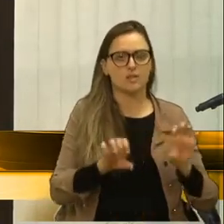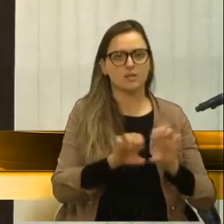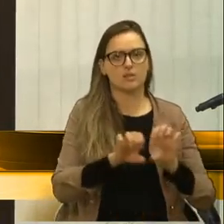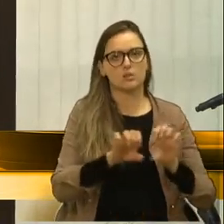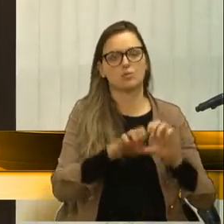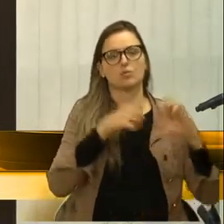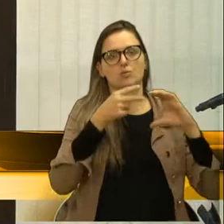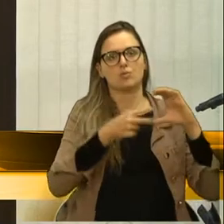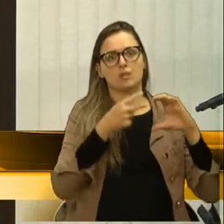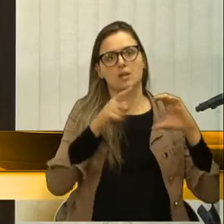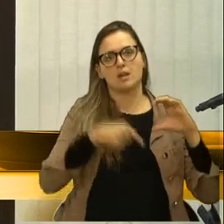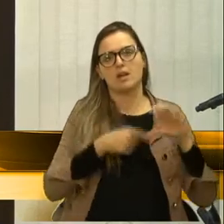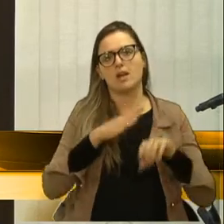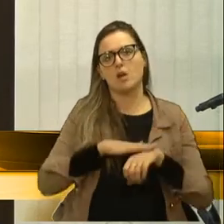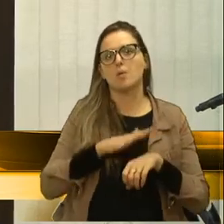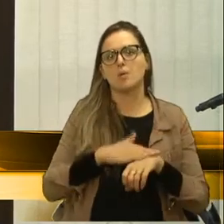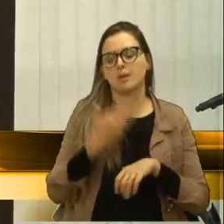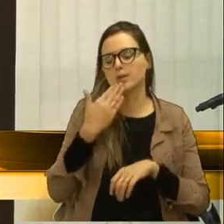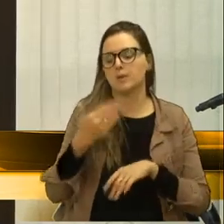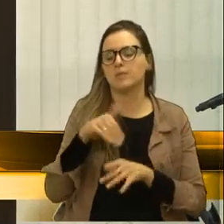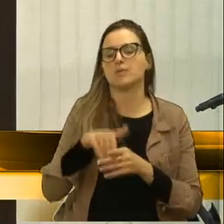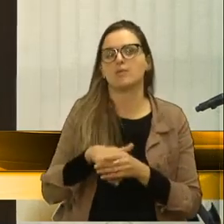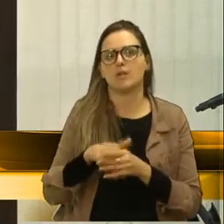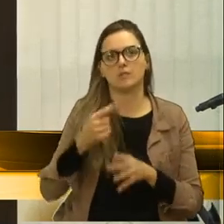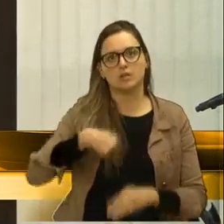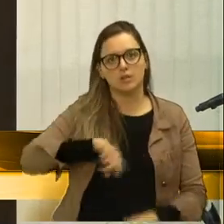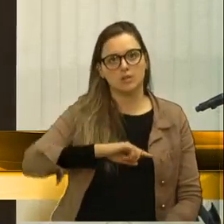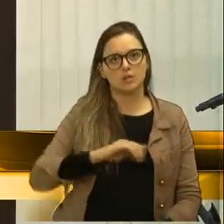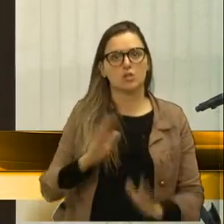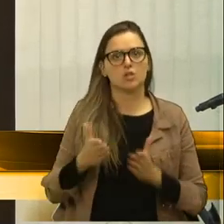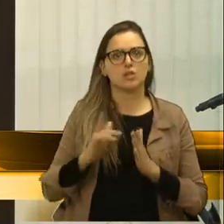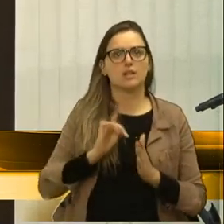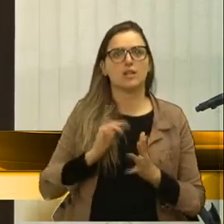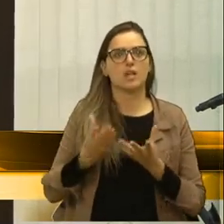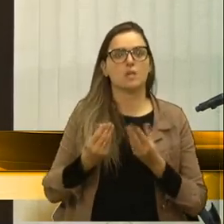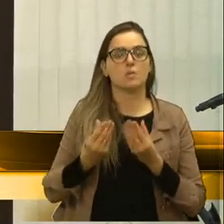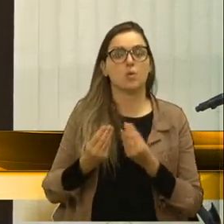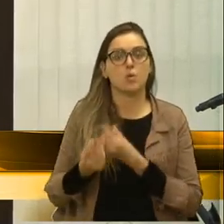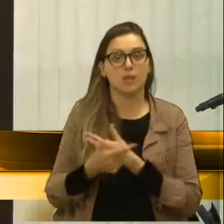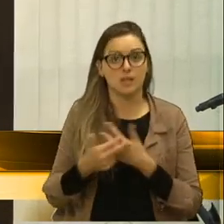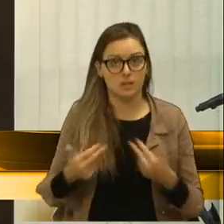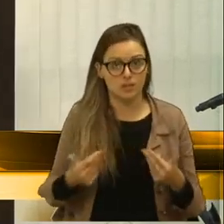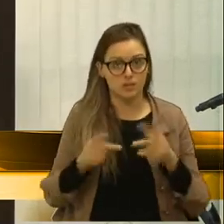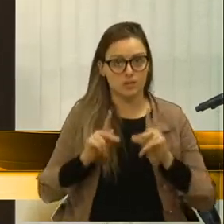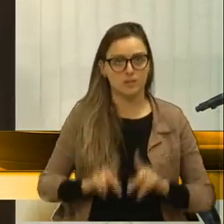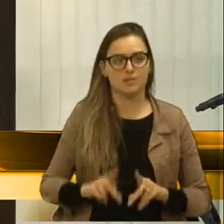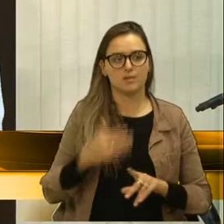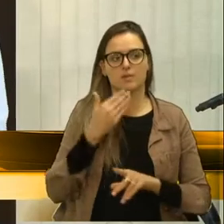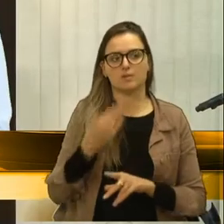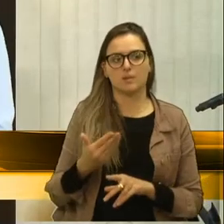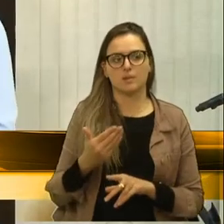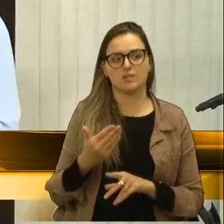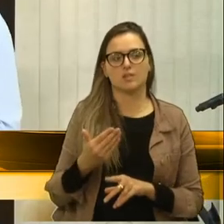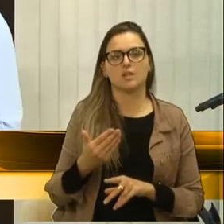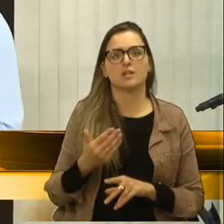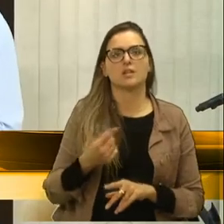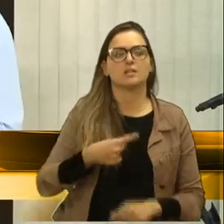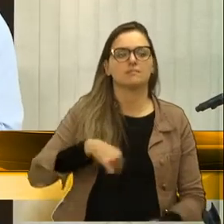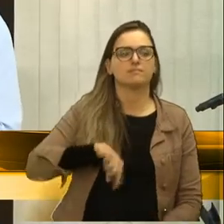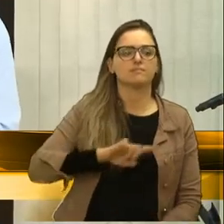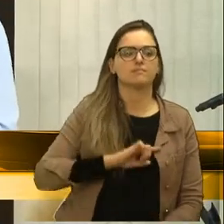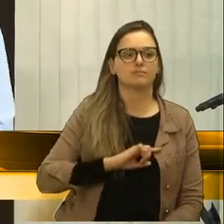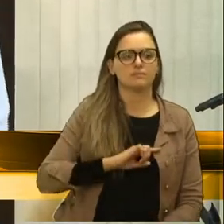Câmara é uma questão eleitoreira. Nós já somos cobrados demais da população por causa dessas coisas, que às vezes são